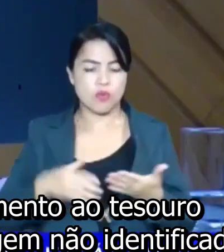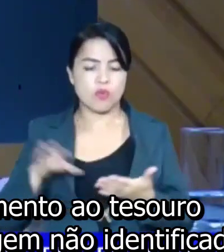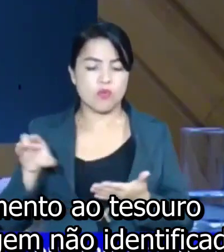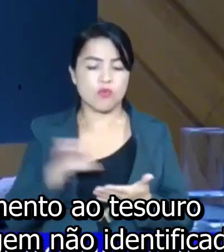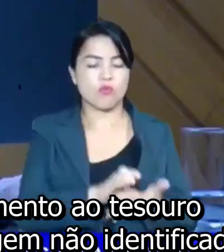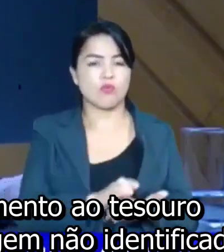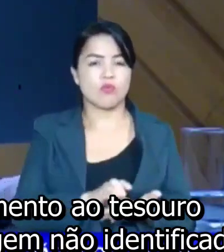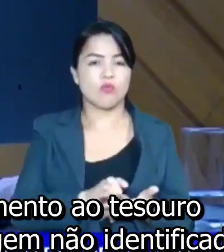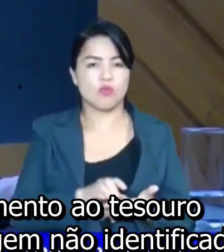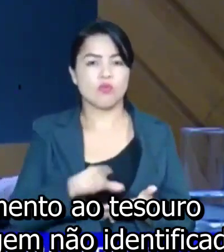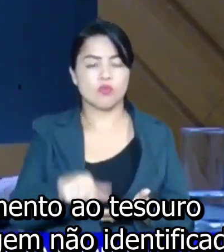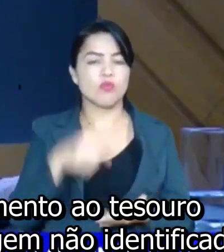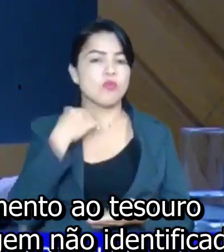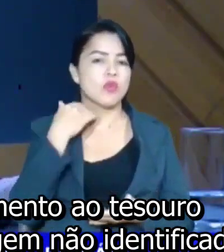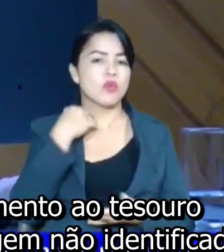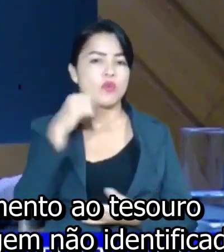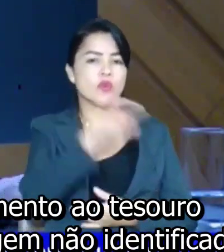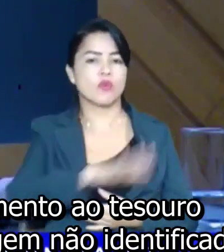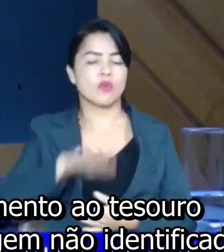Nacional do valor de R$